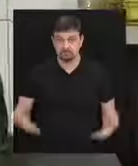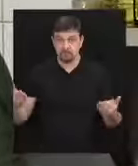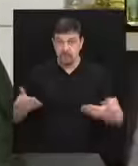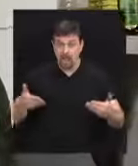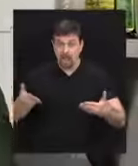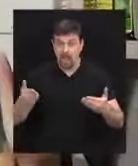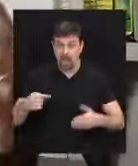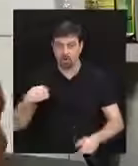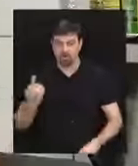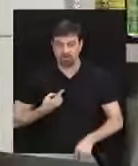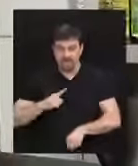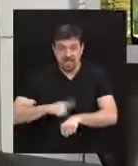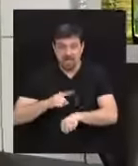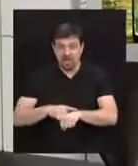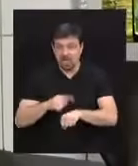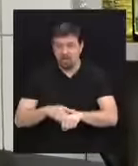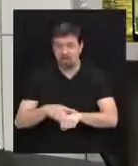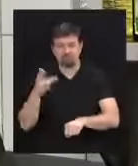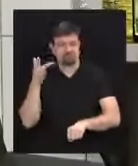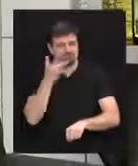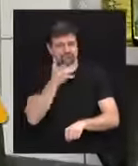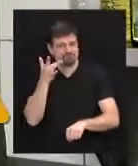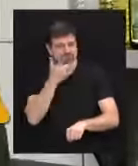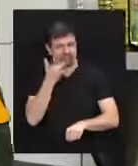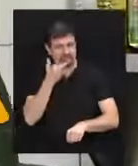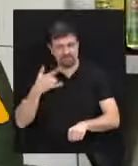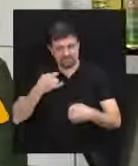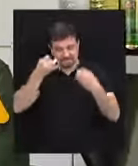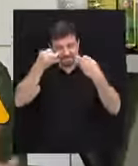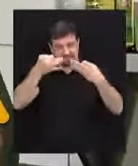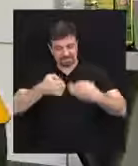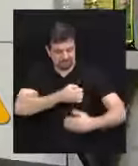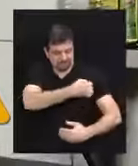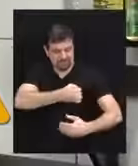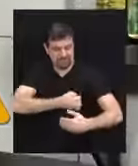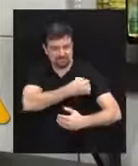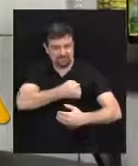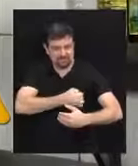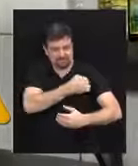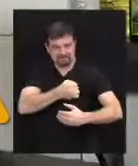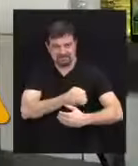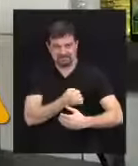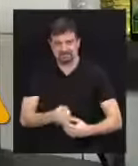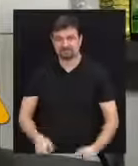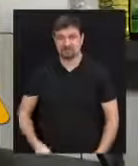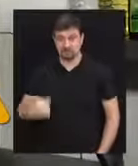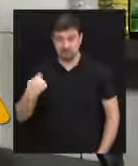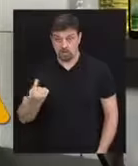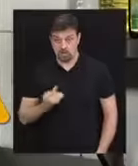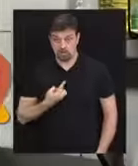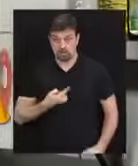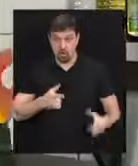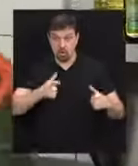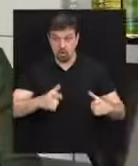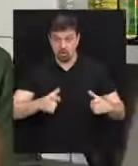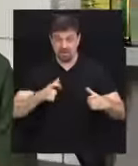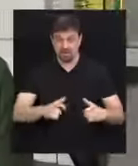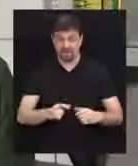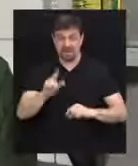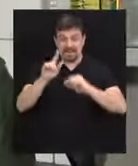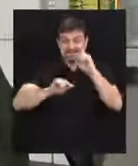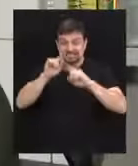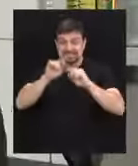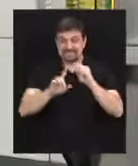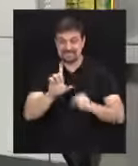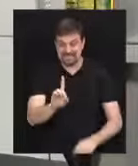De volta, próxima parada, e agora a gente está na parte mais gostosa do programa, é a parte que a gente fala de culinária, a gente fala das gostosuras aqui do programa. Nós viemos aqui no Estrela